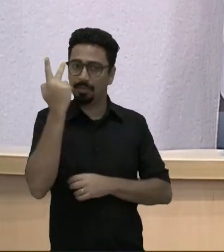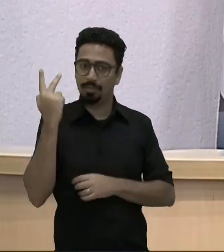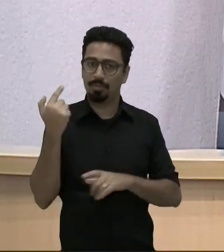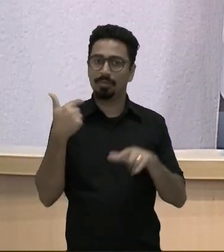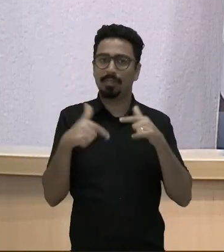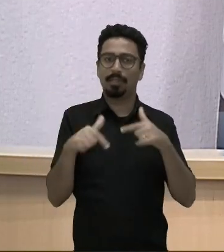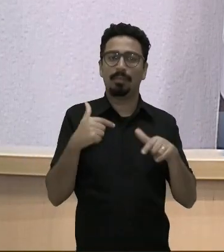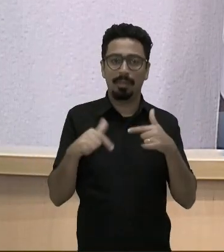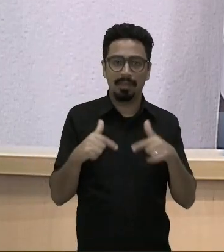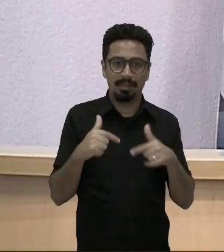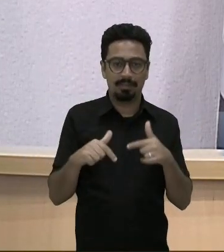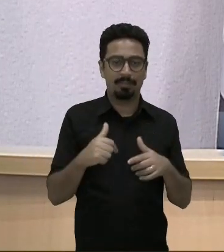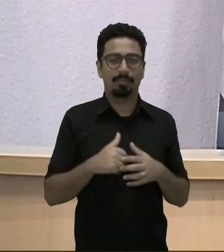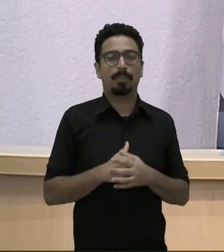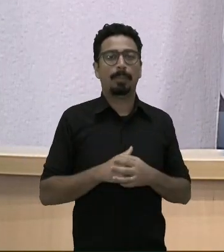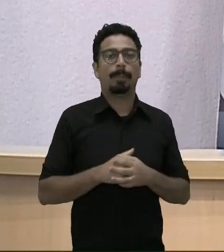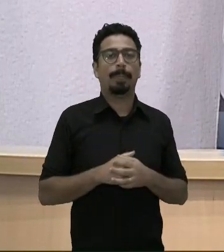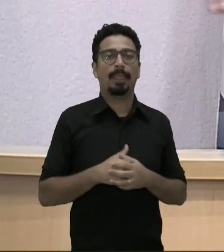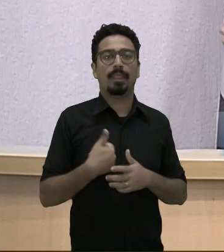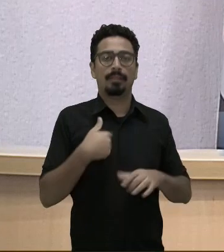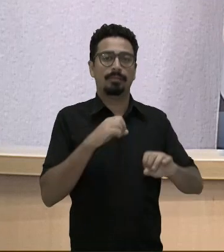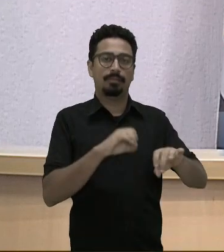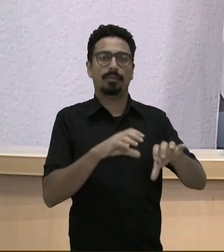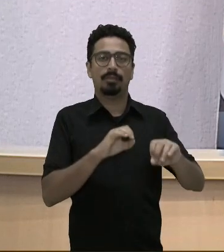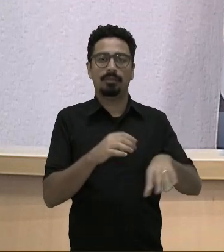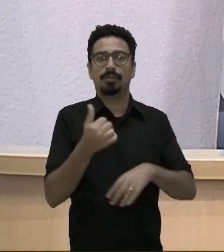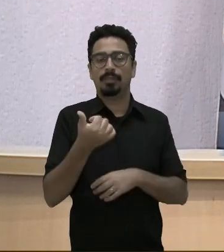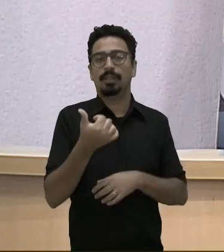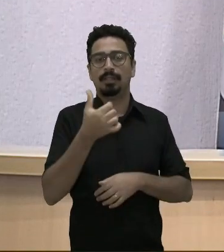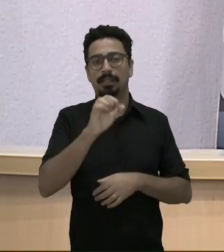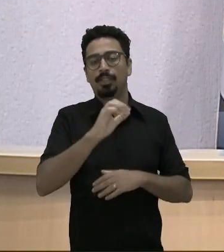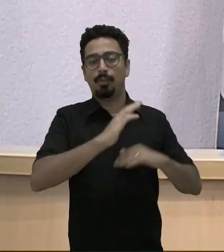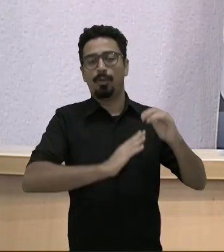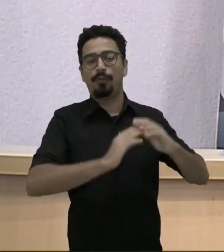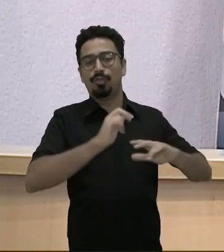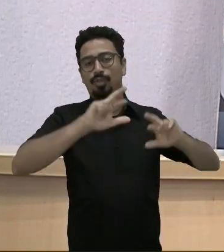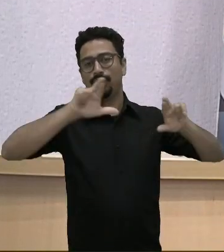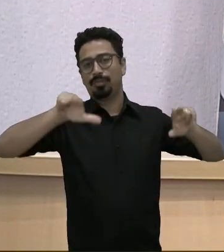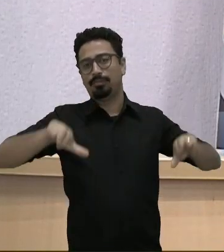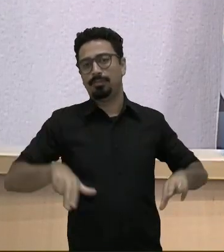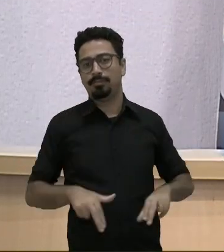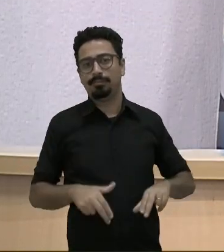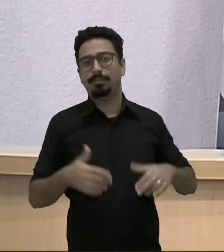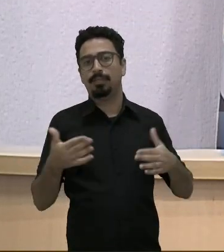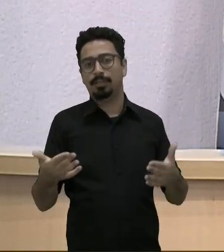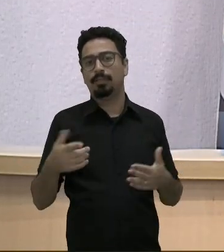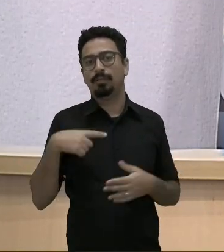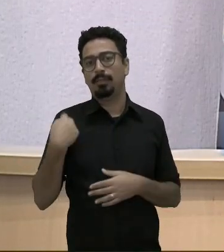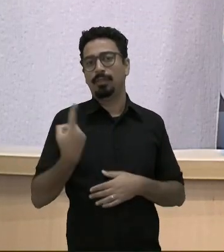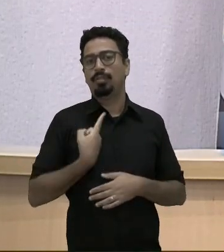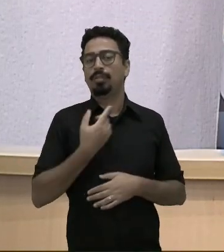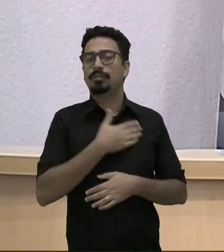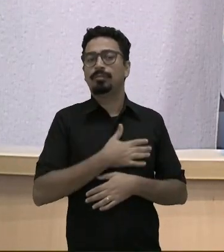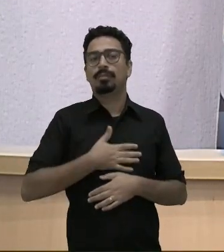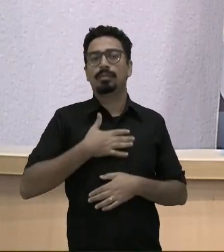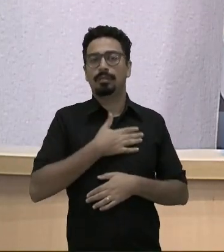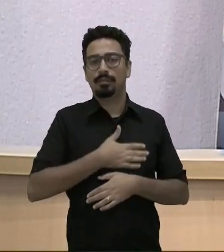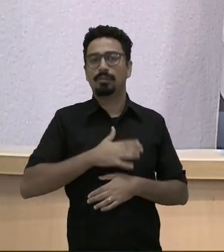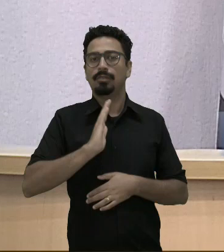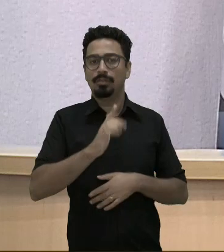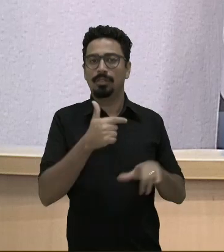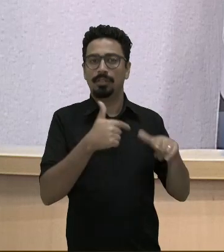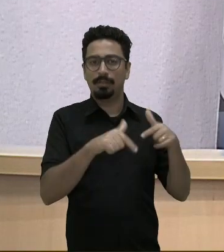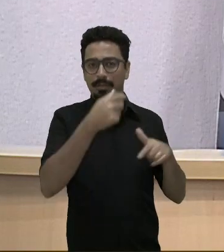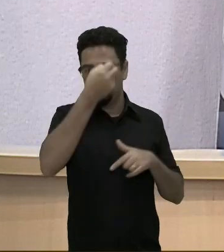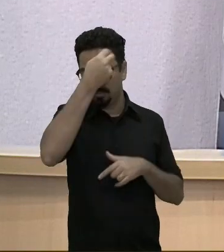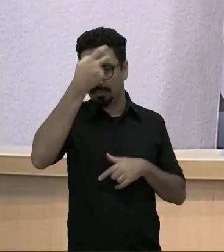trabalhar, entendeu? Que eu dou aula para 10 profissionais diferentes. Tá? Isso para a gente é o maior prazer. Fui funcionário da